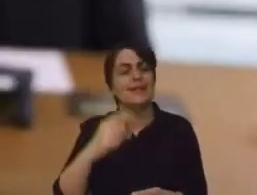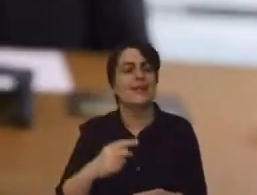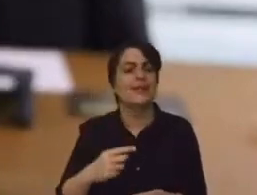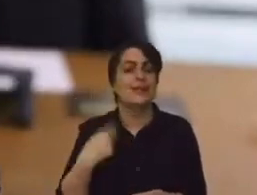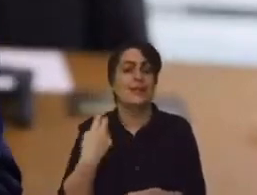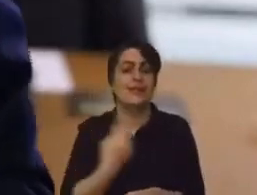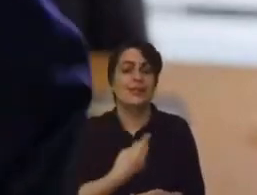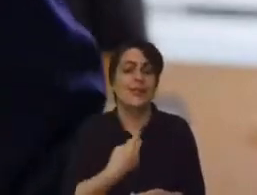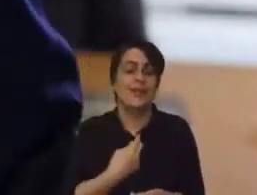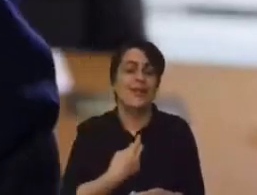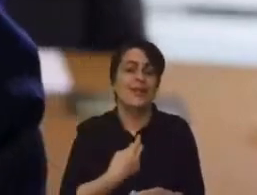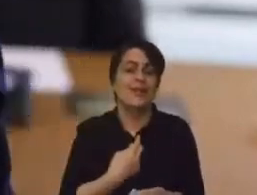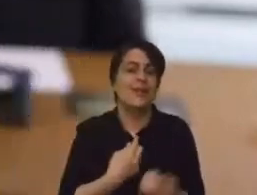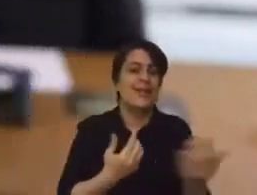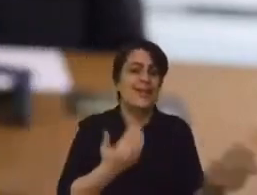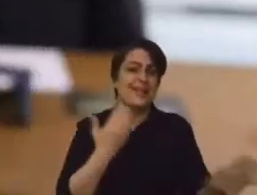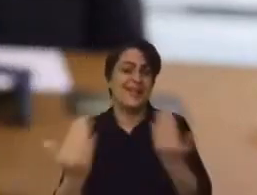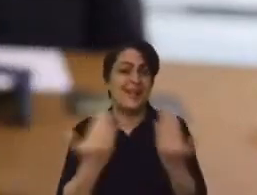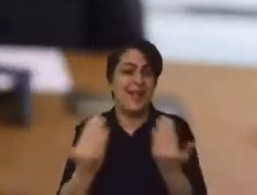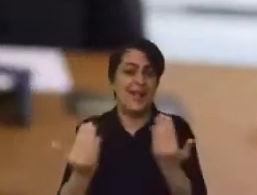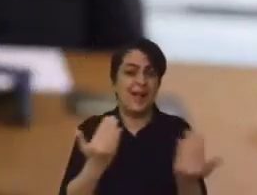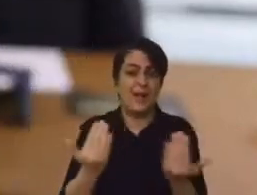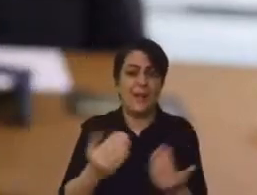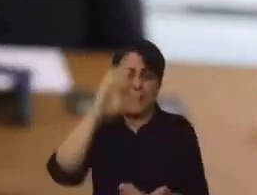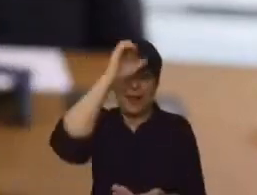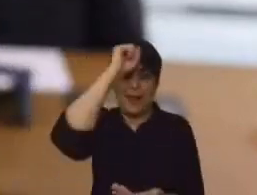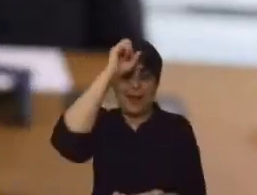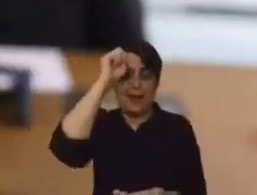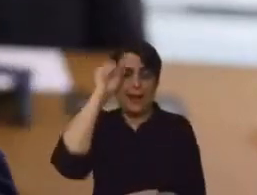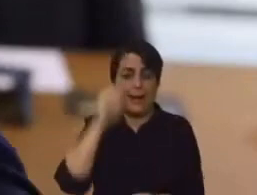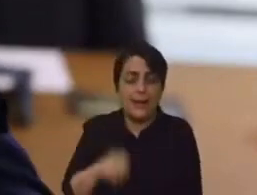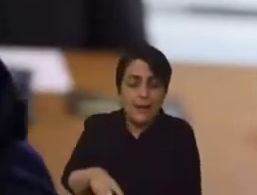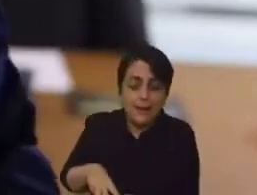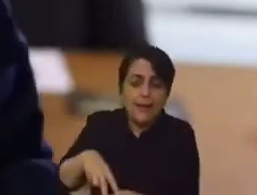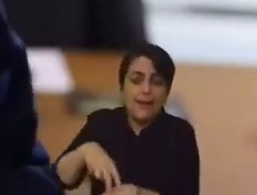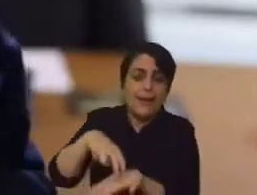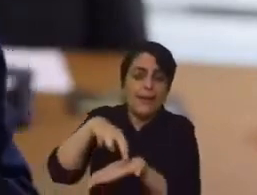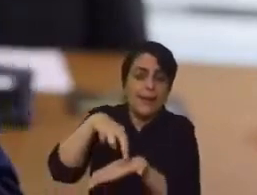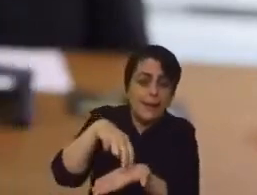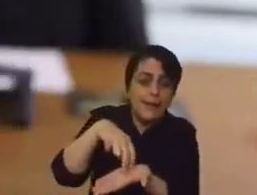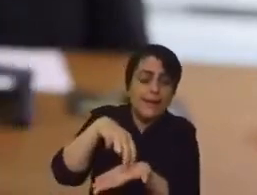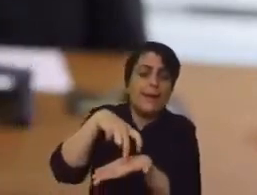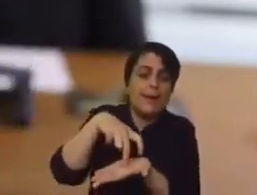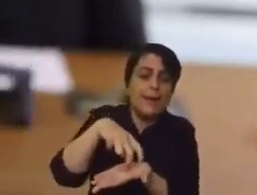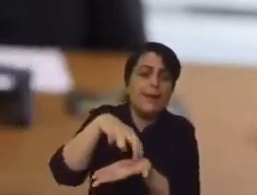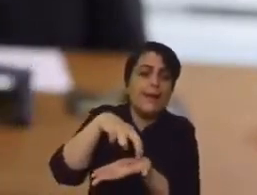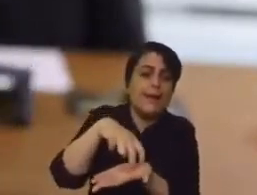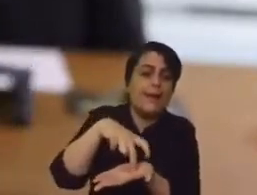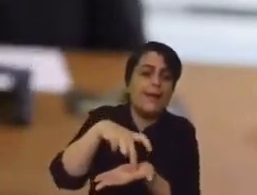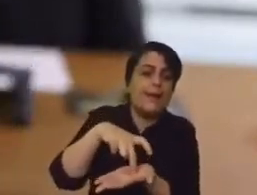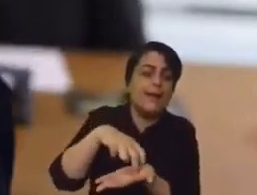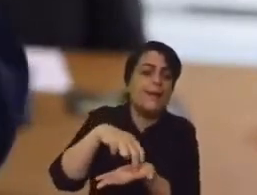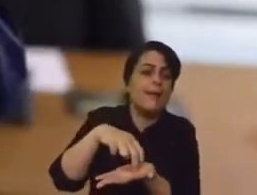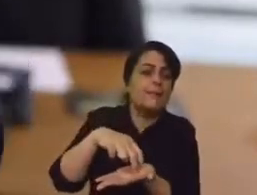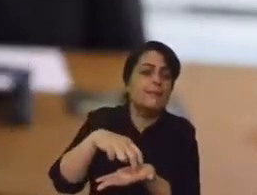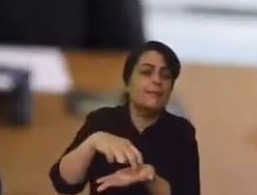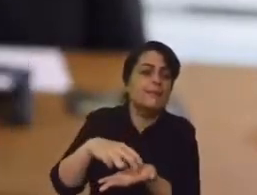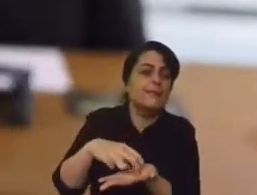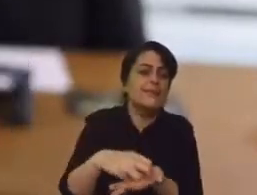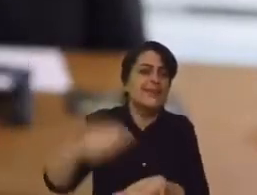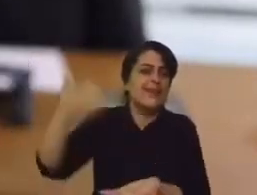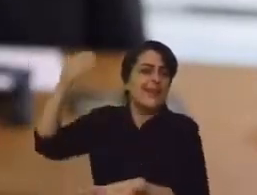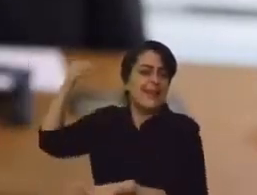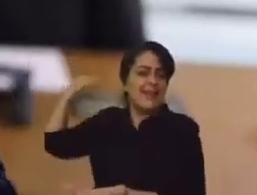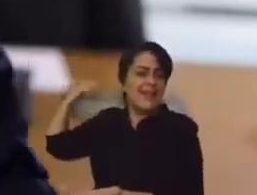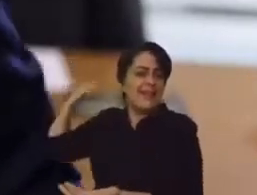Ou seja, porque todas as conquistas que nós fomos tendo desde a Revolução Industrial, depois da Primeira Guerra Mundial, da